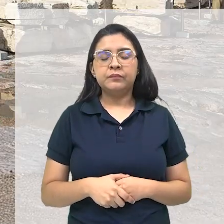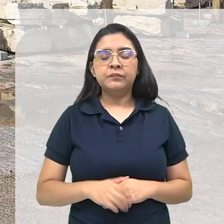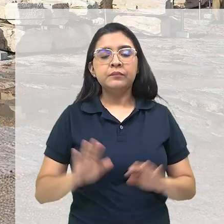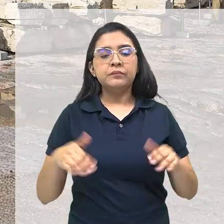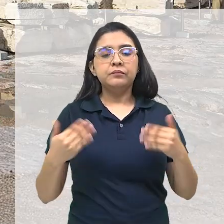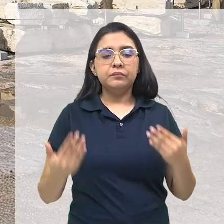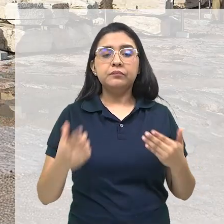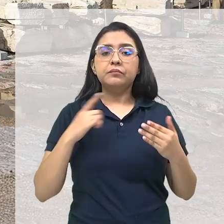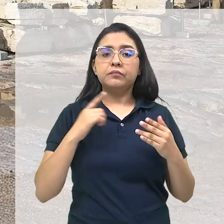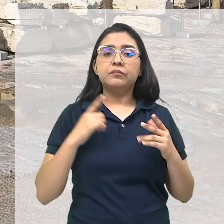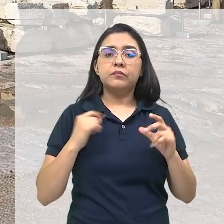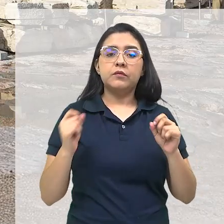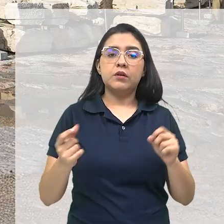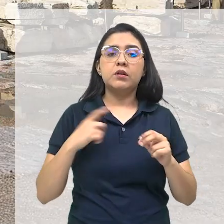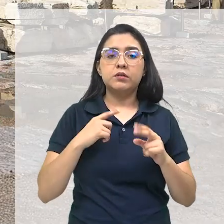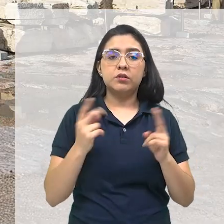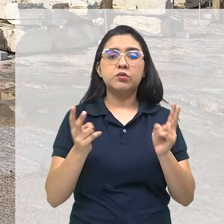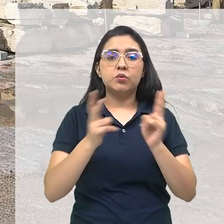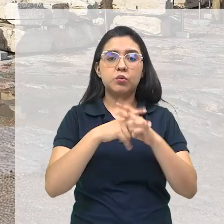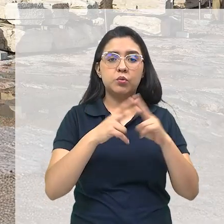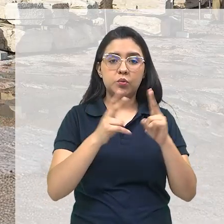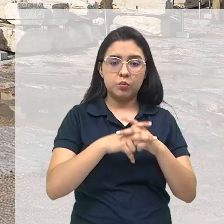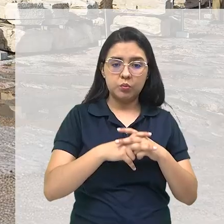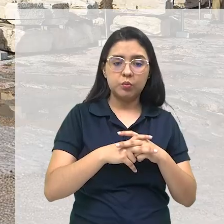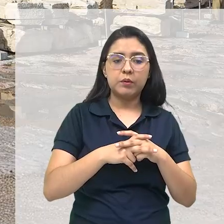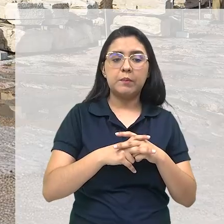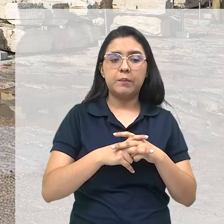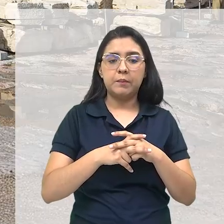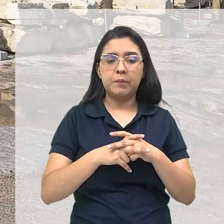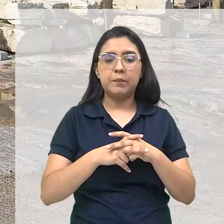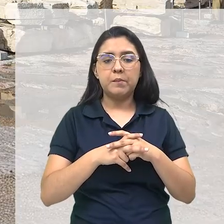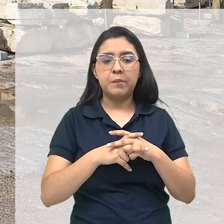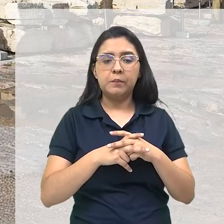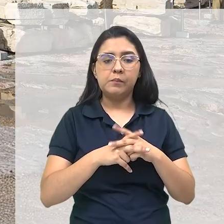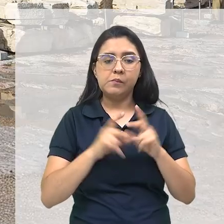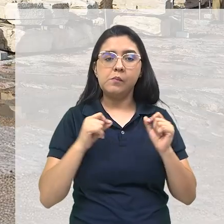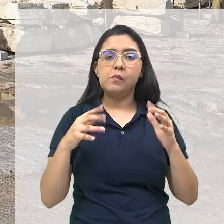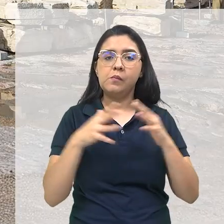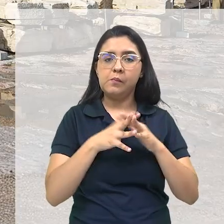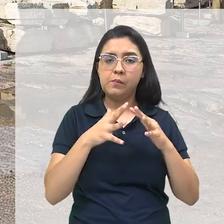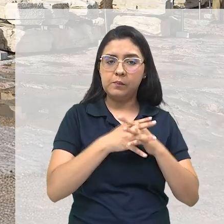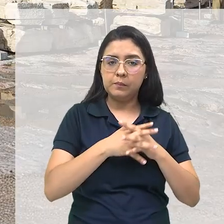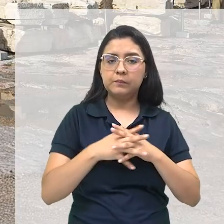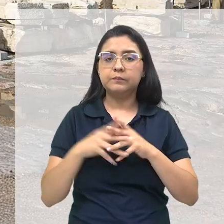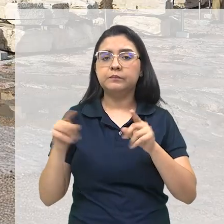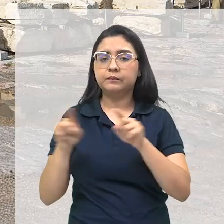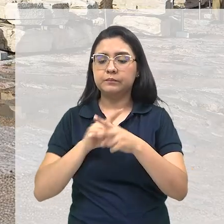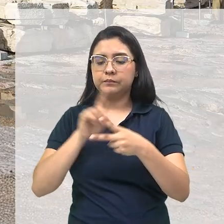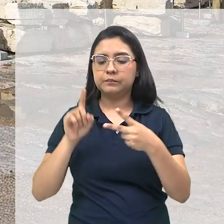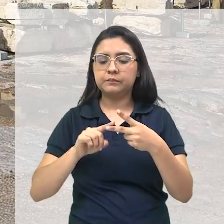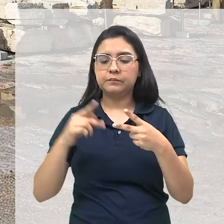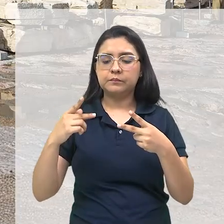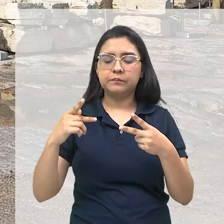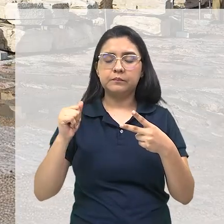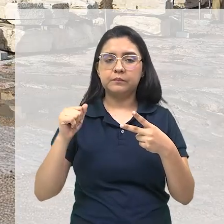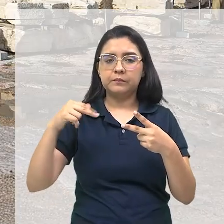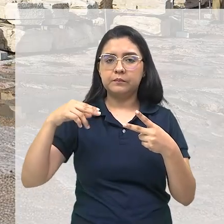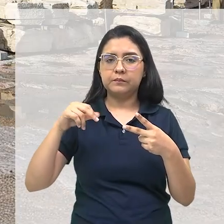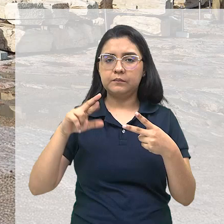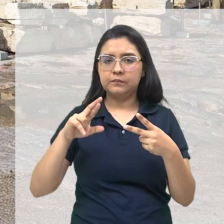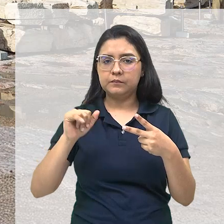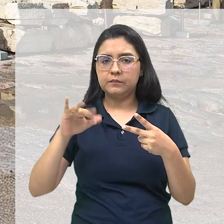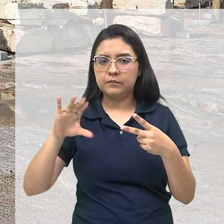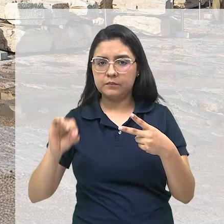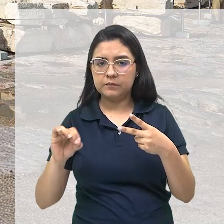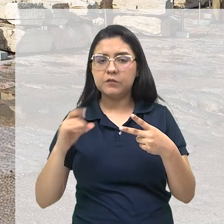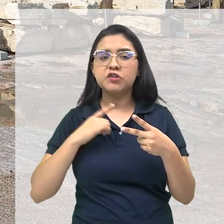Ambas as lutas, tanto o pancrácio quanto a luta greco-romana, elas tinham